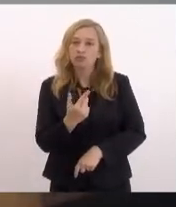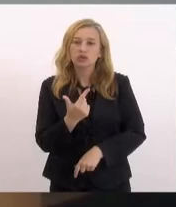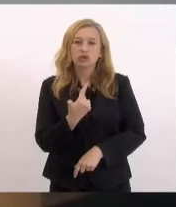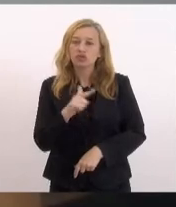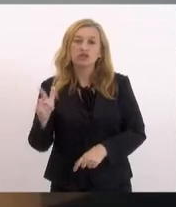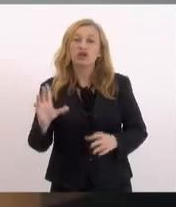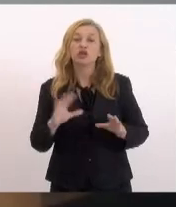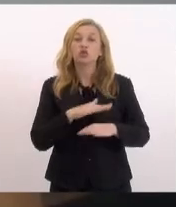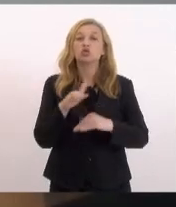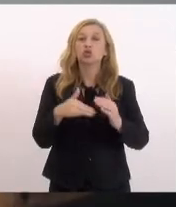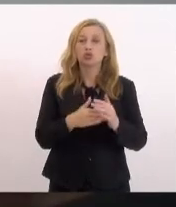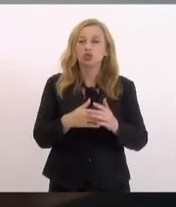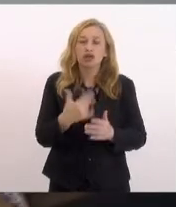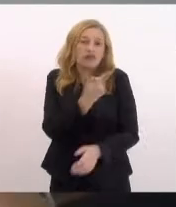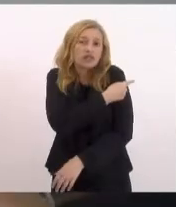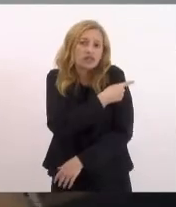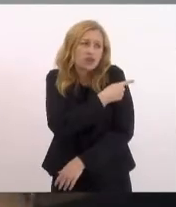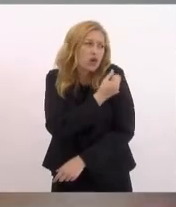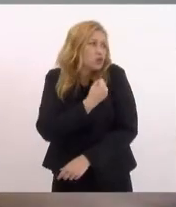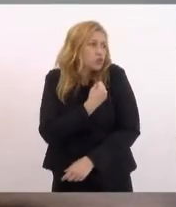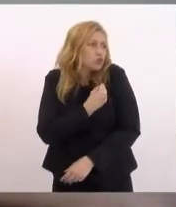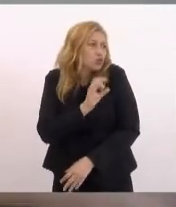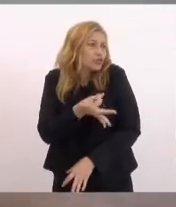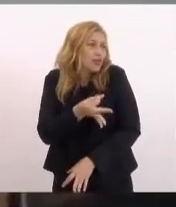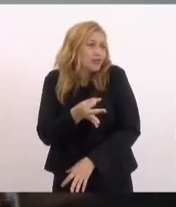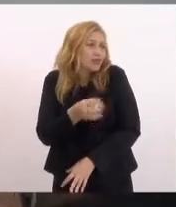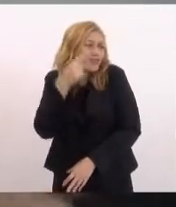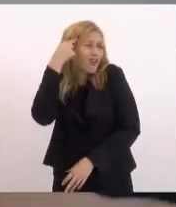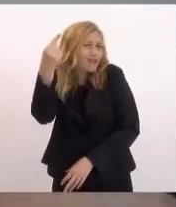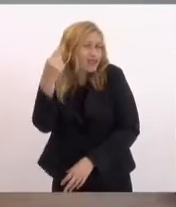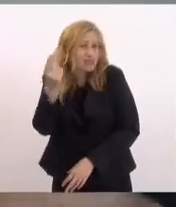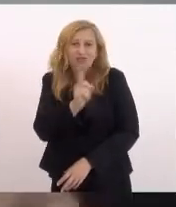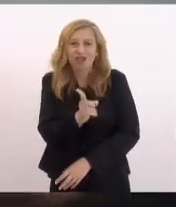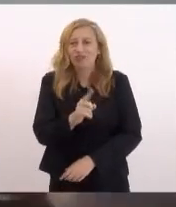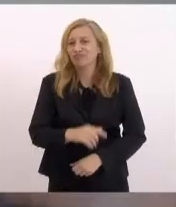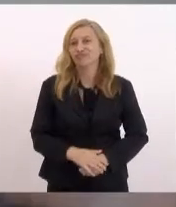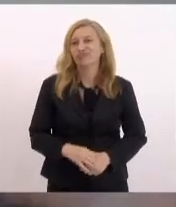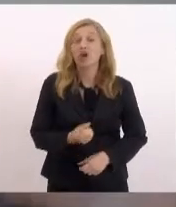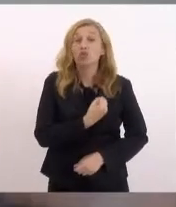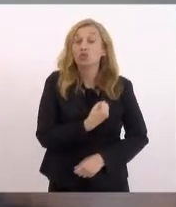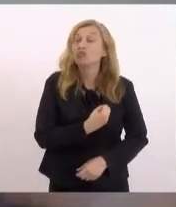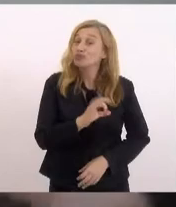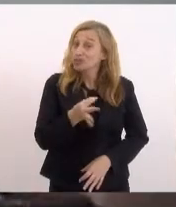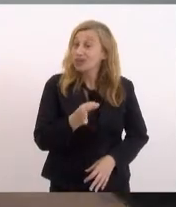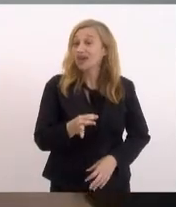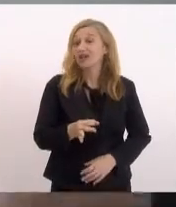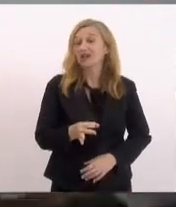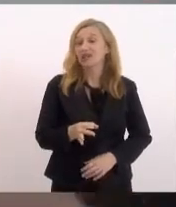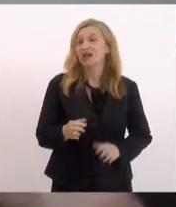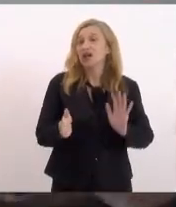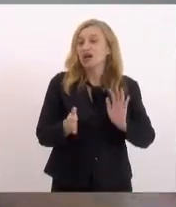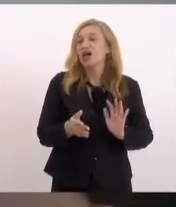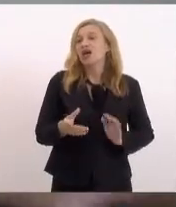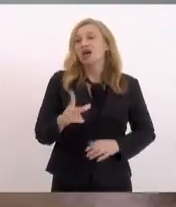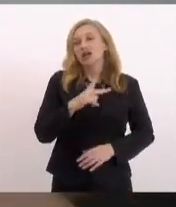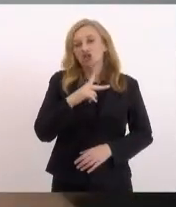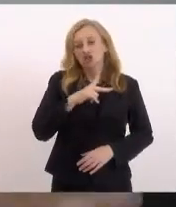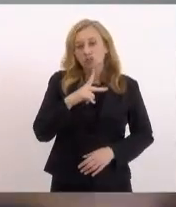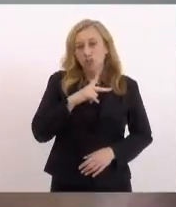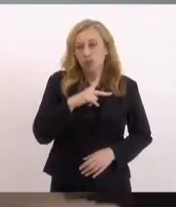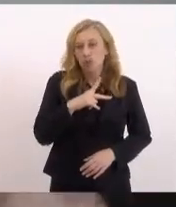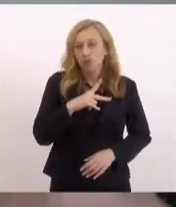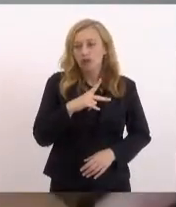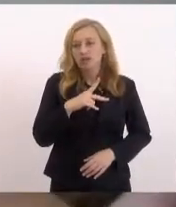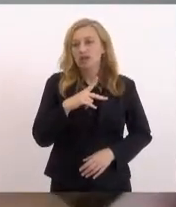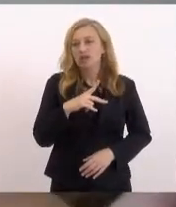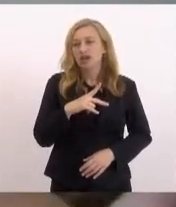esquema vacinal. Isso é um dado empírico, ninguém está inventando, ninguém está escrevendo ficção. Isso é um dado fornecido pelas próprias autoridades sanitárias do